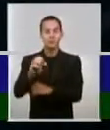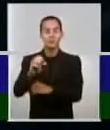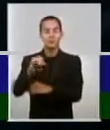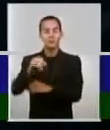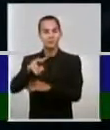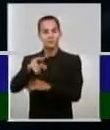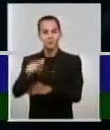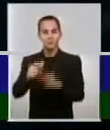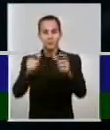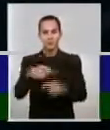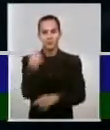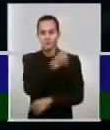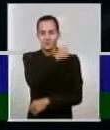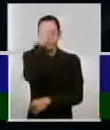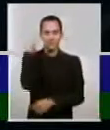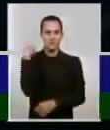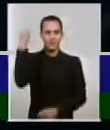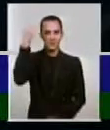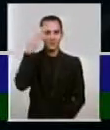das Graças.